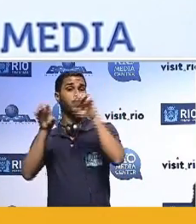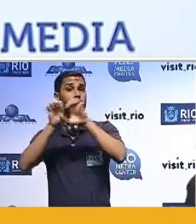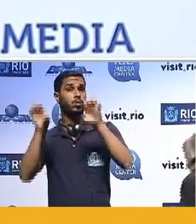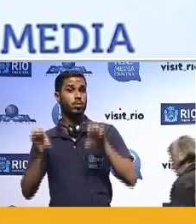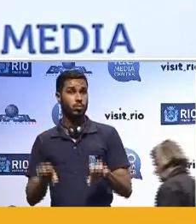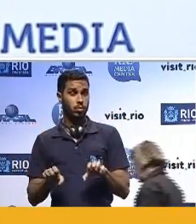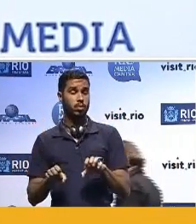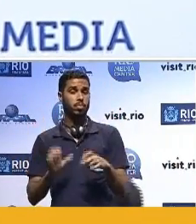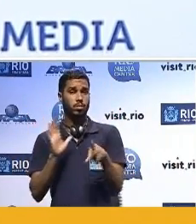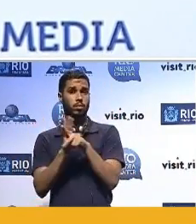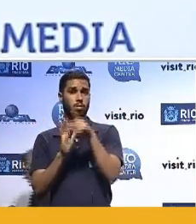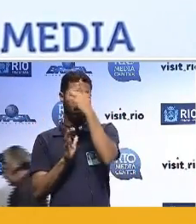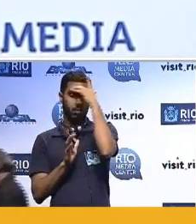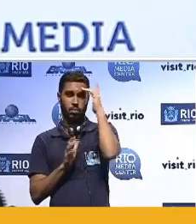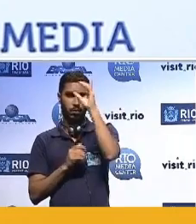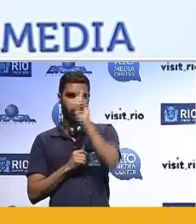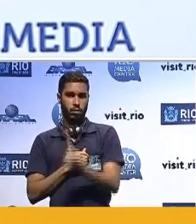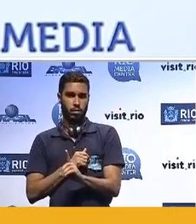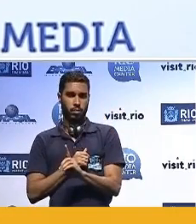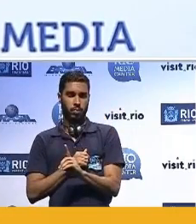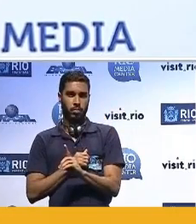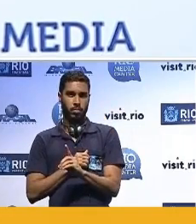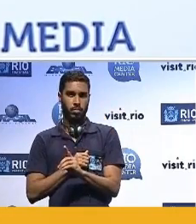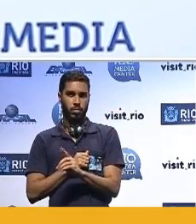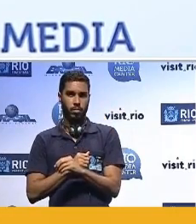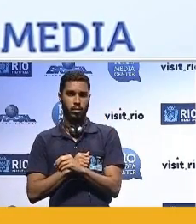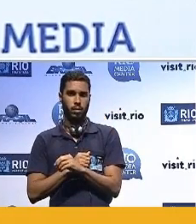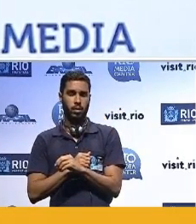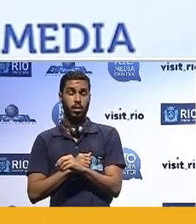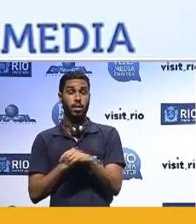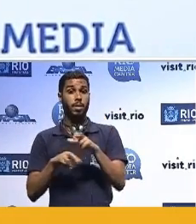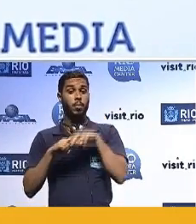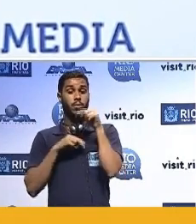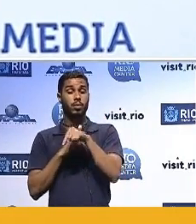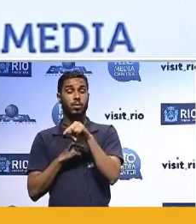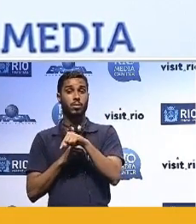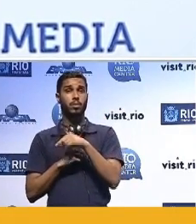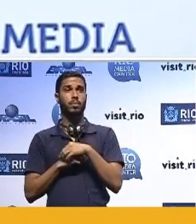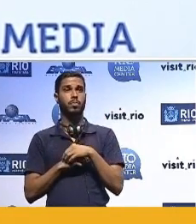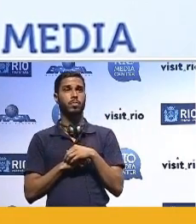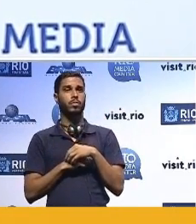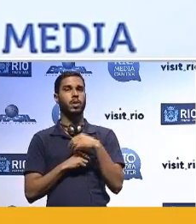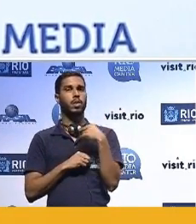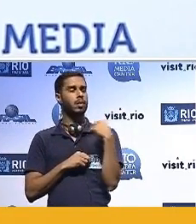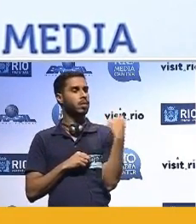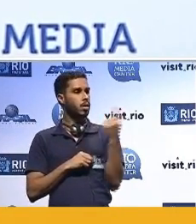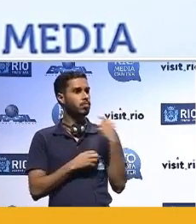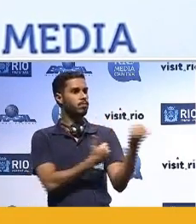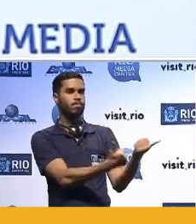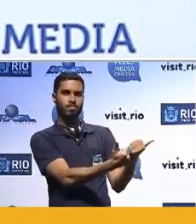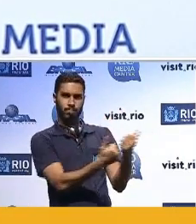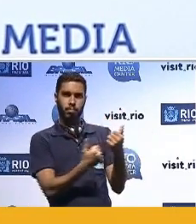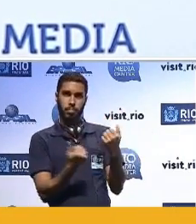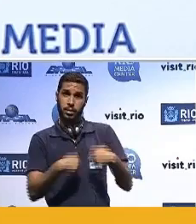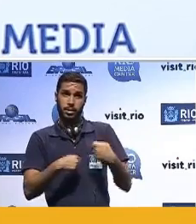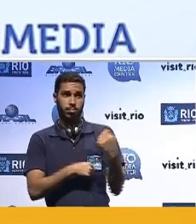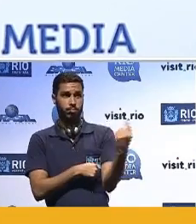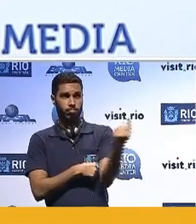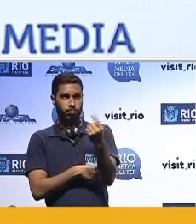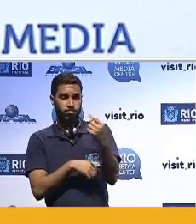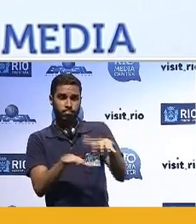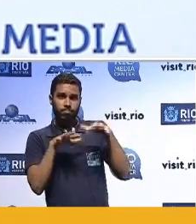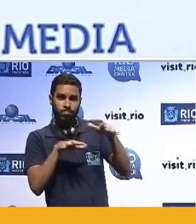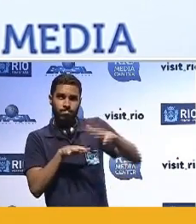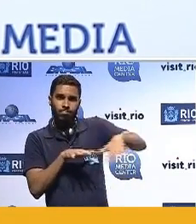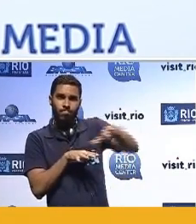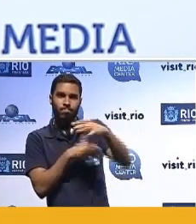melhoria da infraestrutura. Por isso que a gente vai contar com o apoio de vocês hoje aqui nas